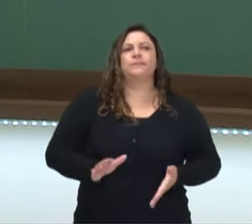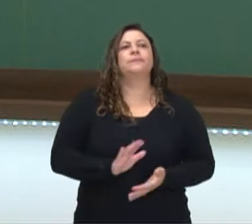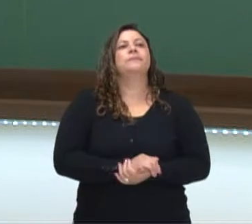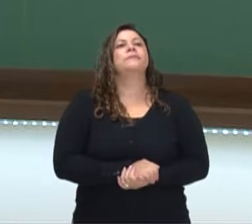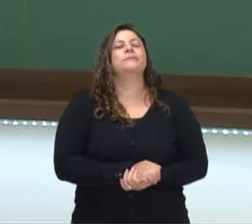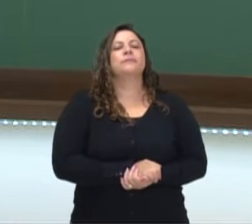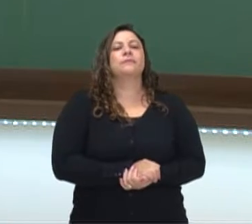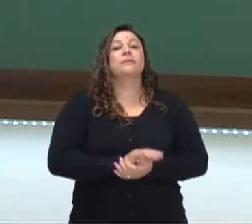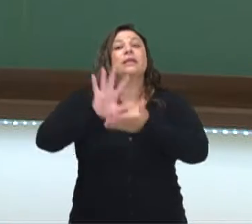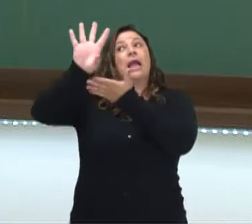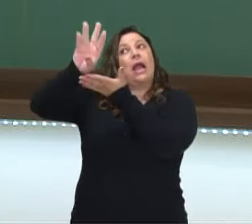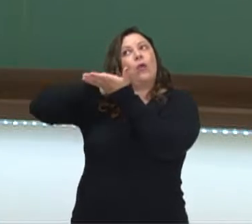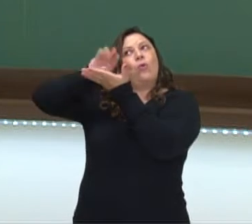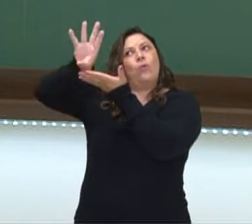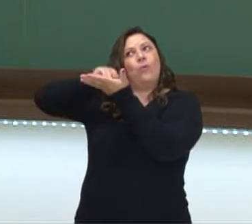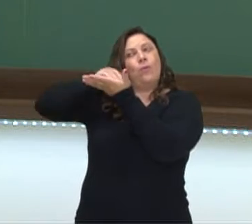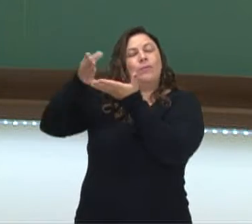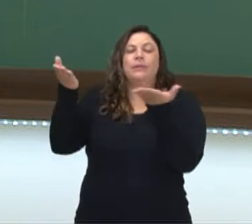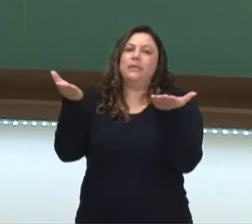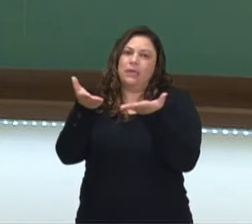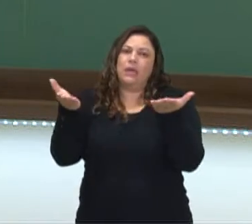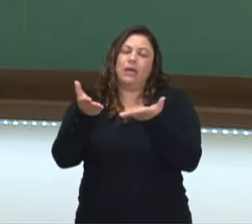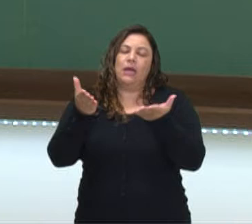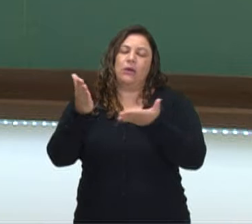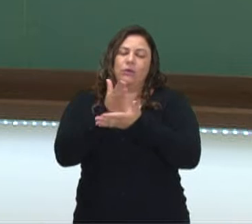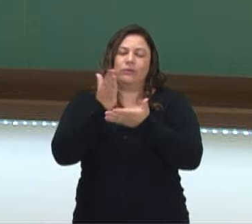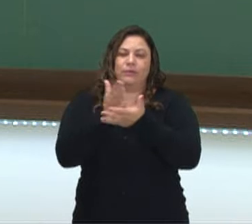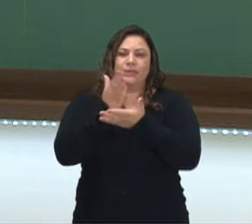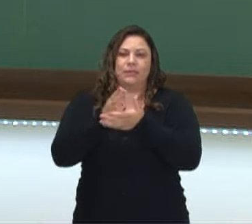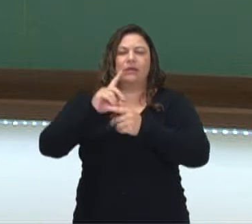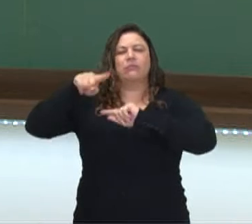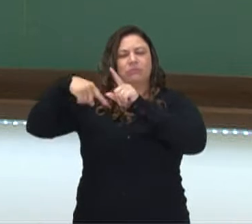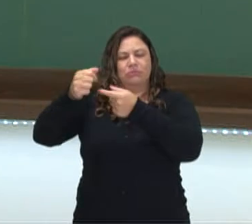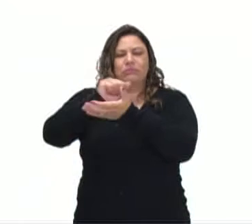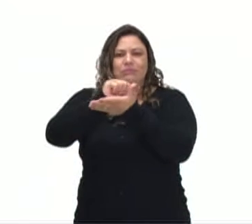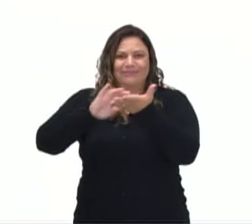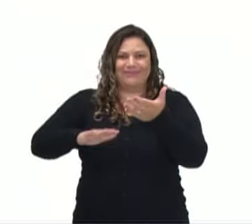quero que você anote isso no seu caderno. Deixa anotadinho no seu caderno e a gente já faz o exercício daí.